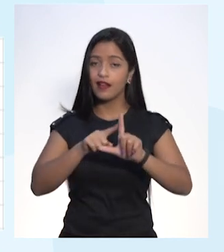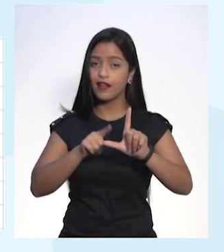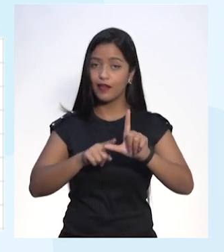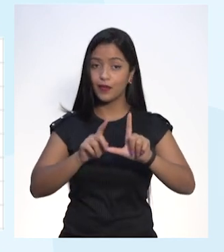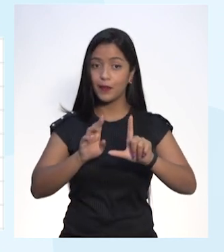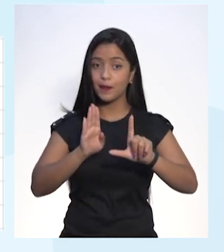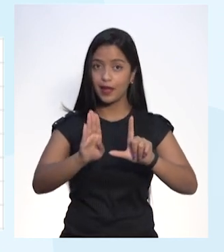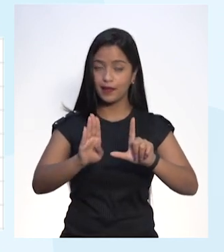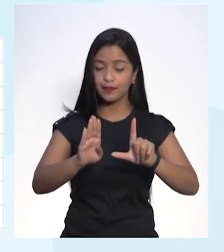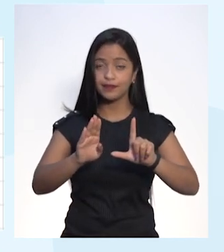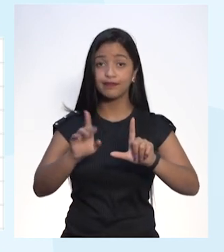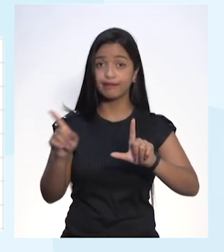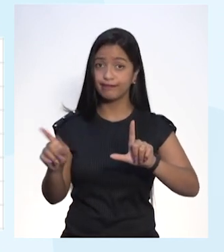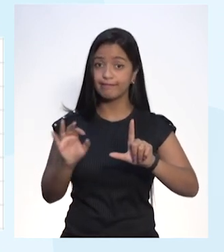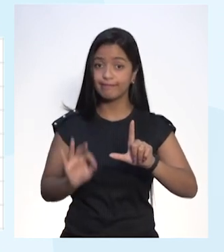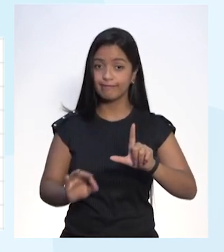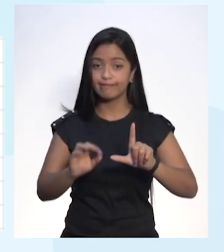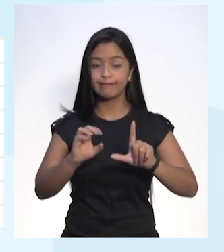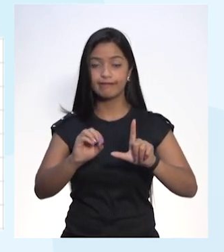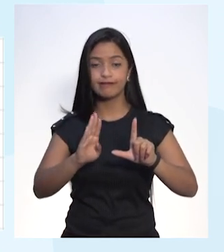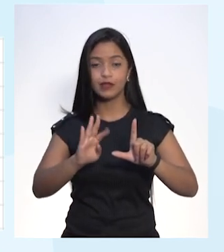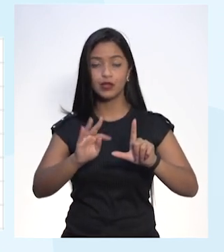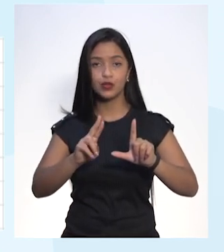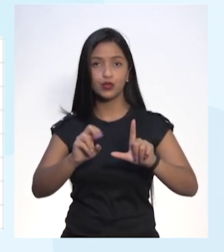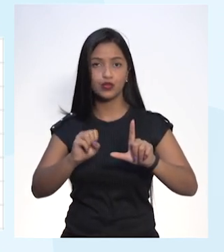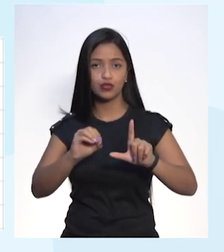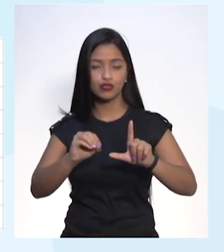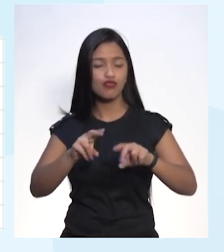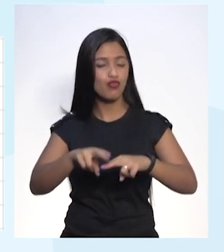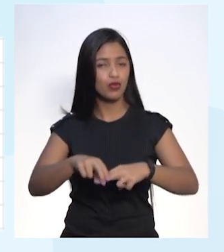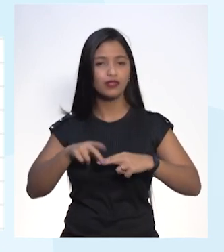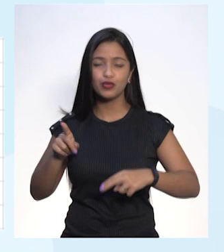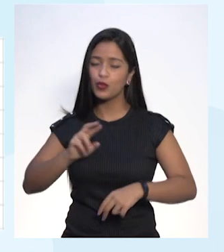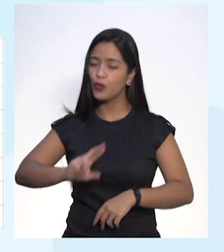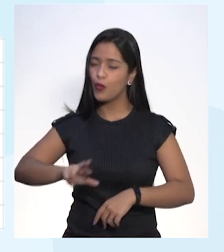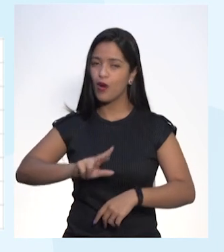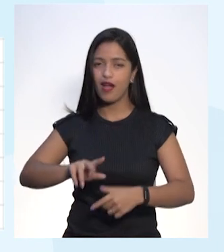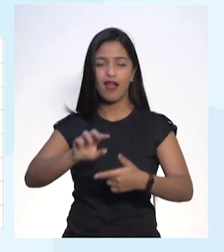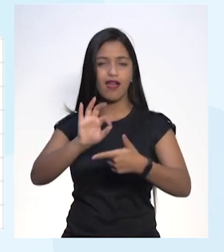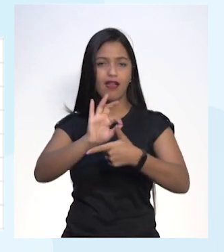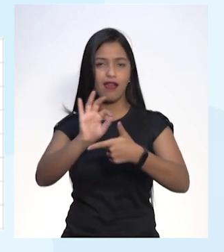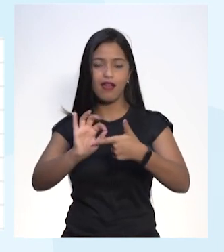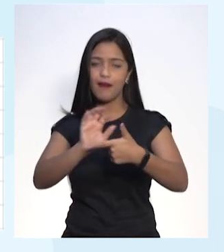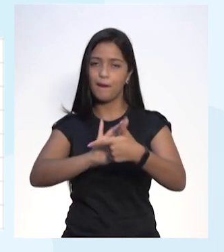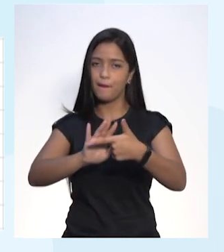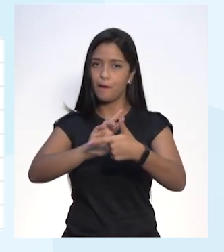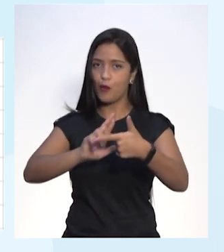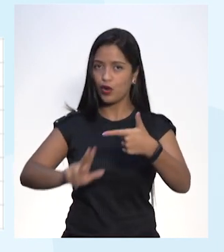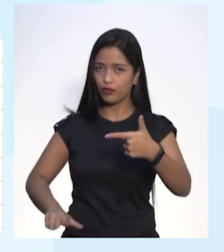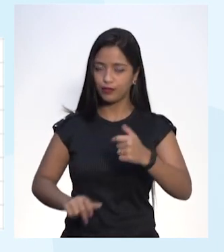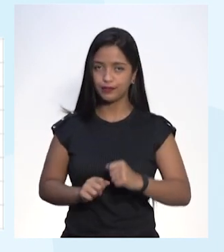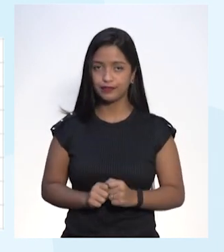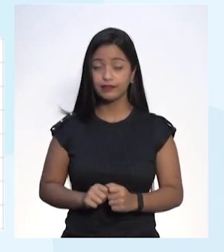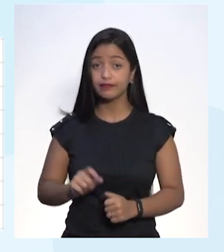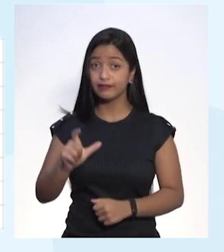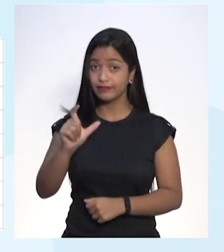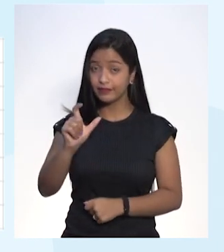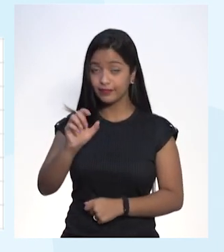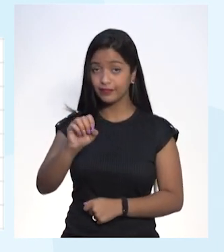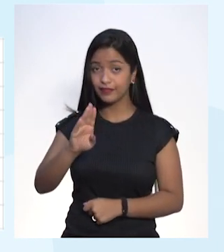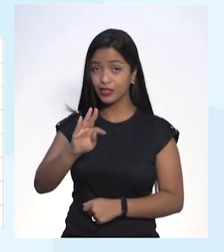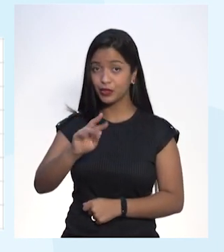B, por ser obtuso, né, desfaz a definição de polígono. Nós já vimos o que é um ângulo obtuso, e essa palavrinha está aí